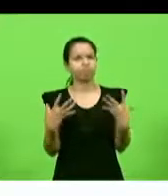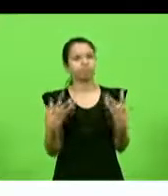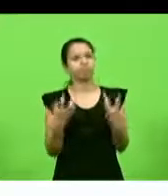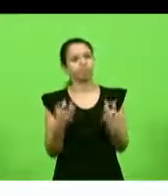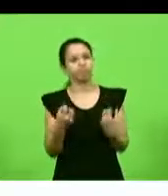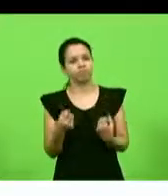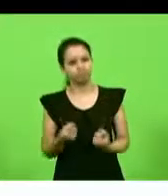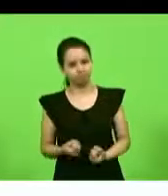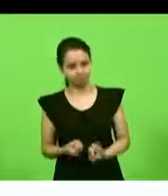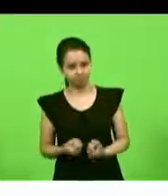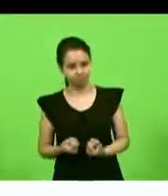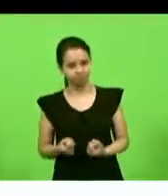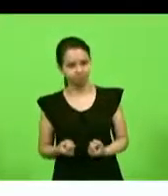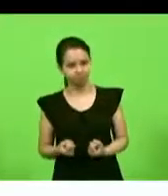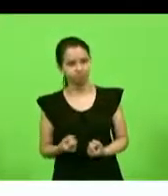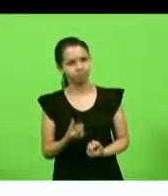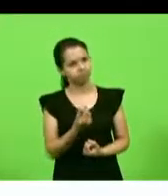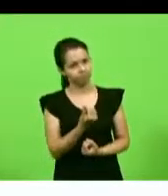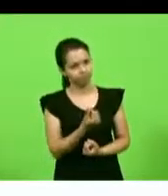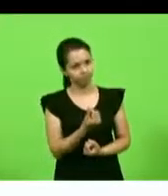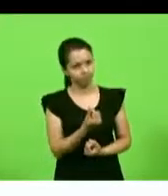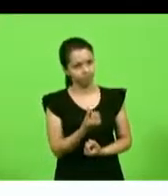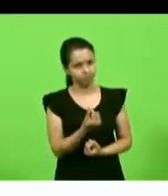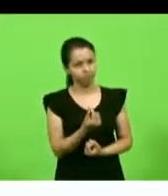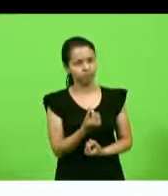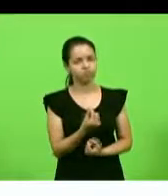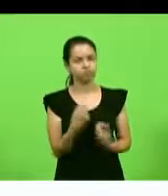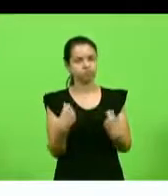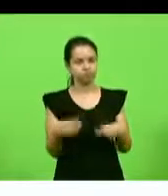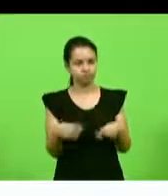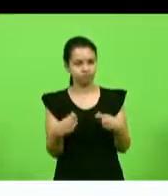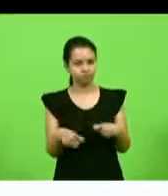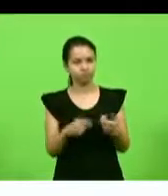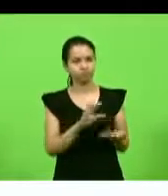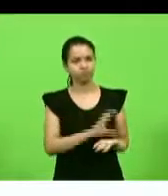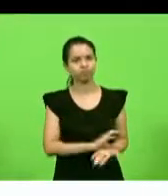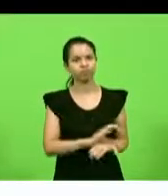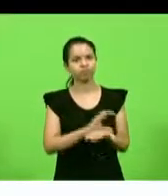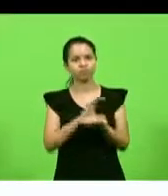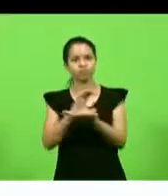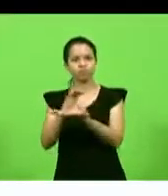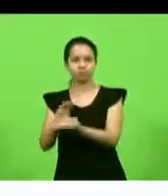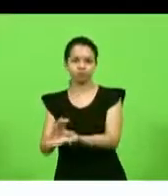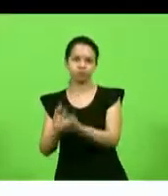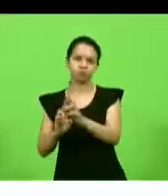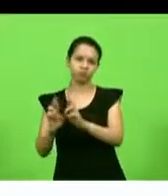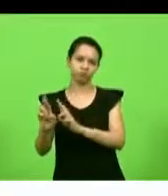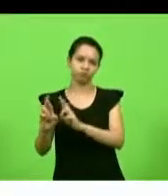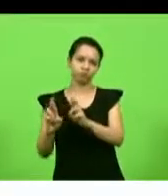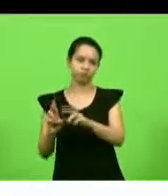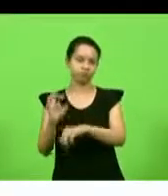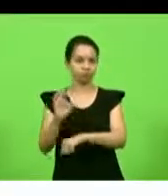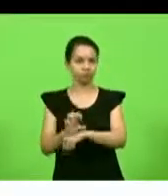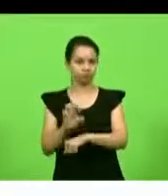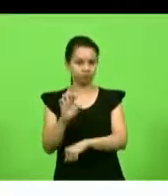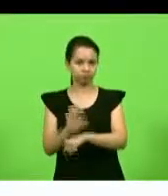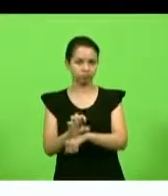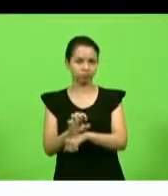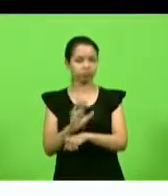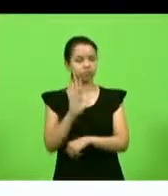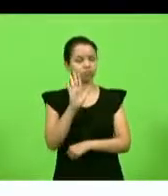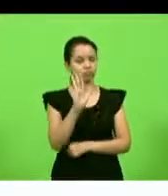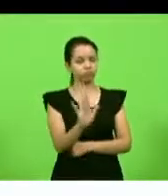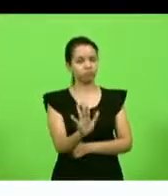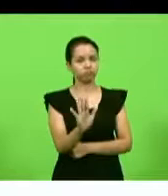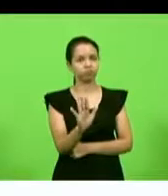desses recursos que devessem ser investidos nas rodovias estaduais. Mas eu vou dar